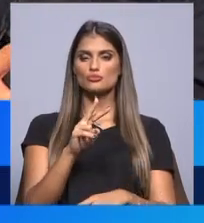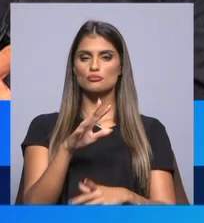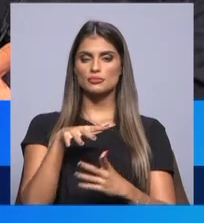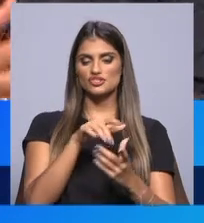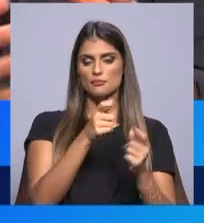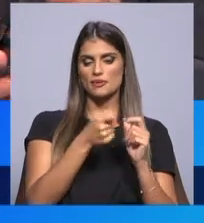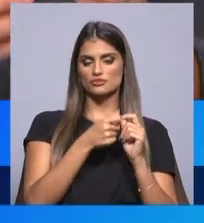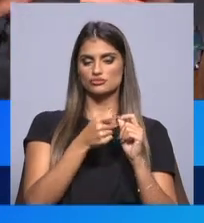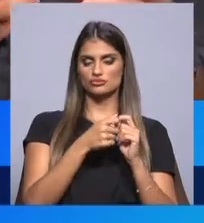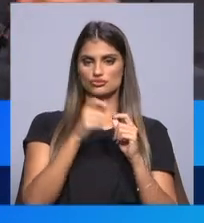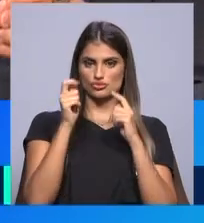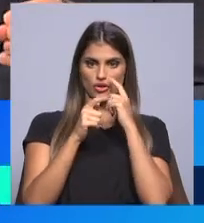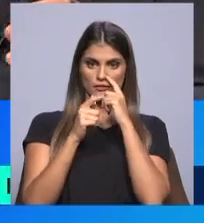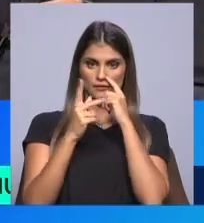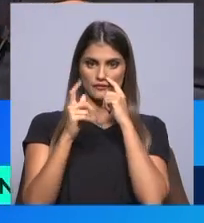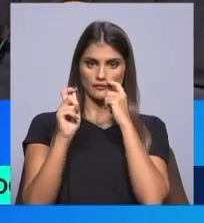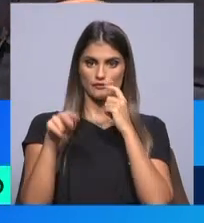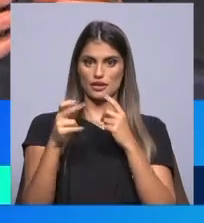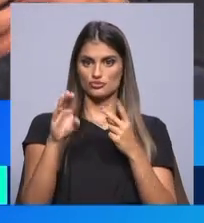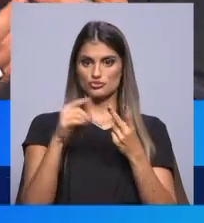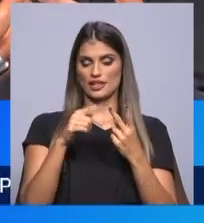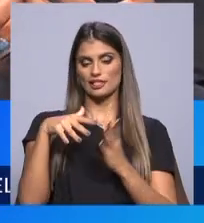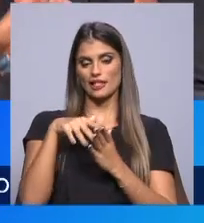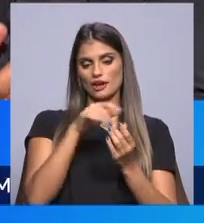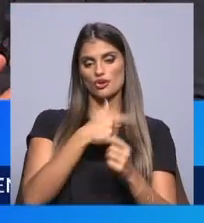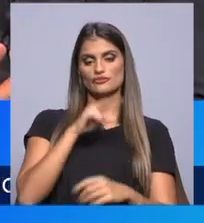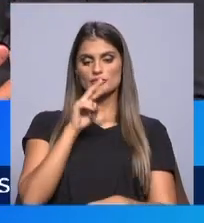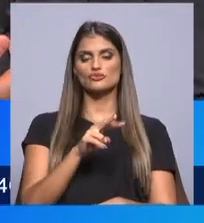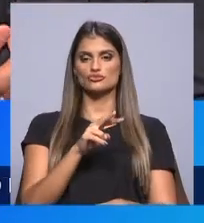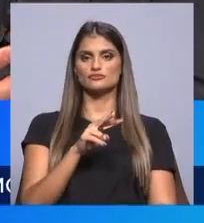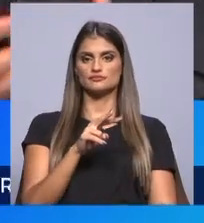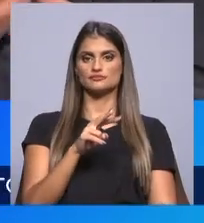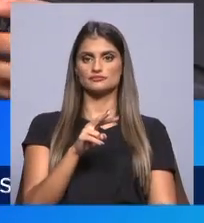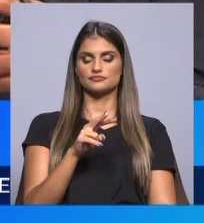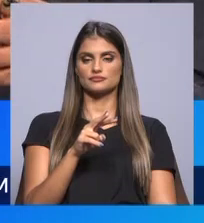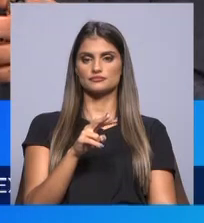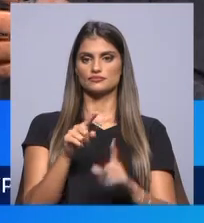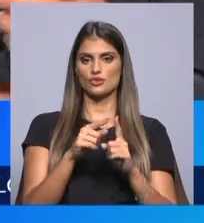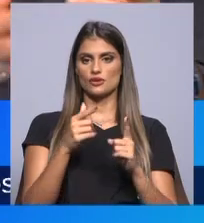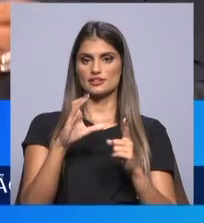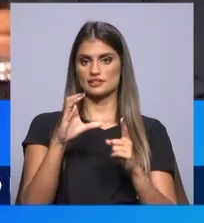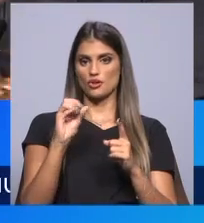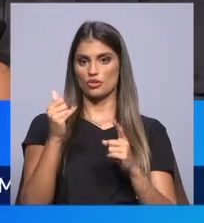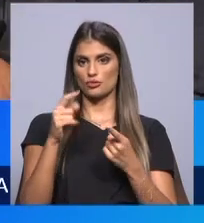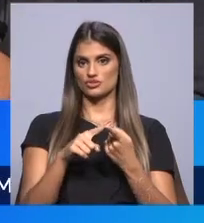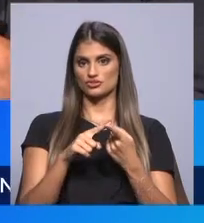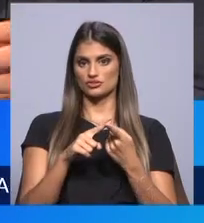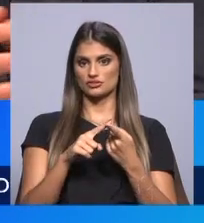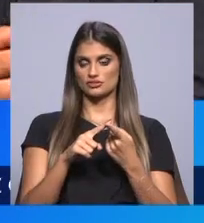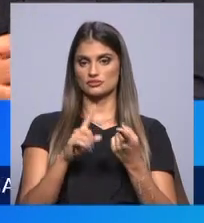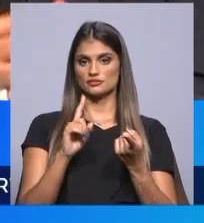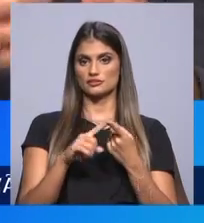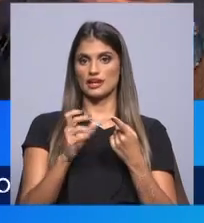próximos do nosso Sol, nomeadamente Vênus e a Terra, e nós encontramos atmosferas de dióxido de carbono, ou seja, carbono e